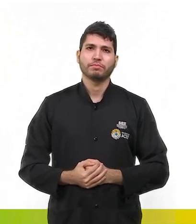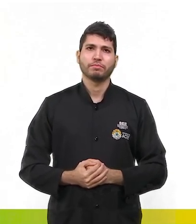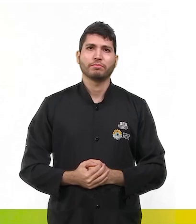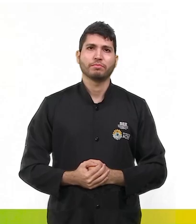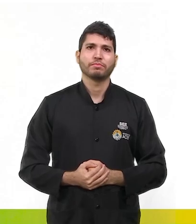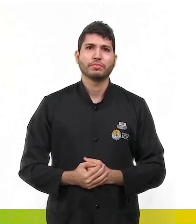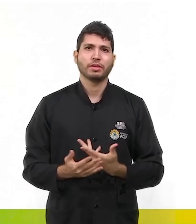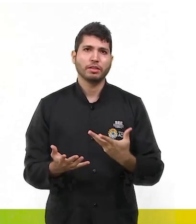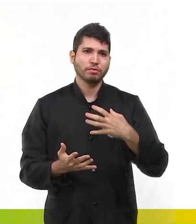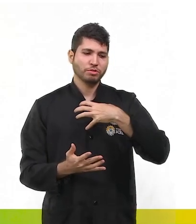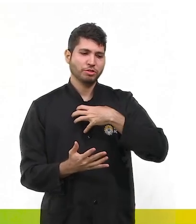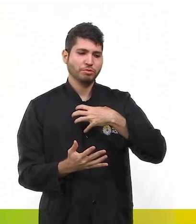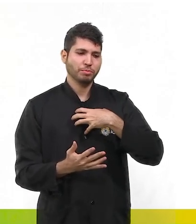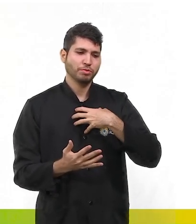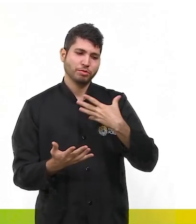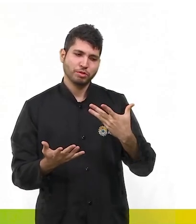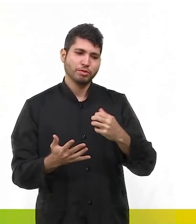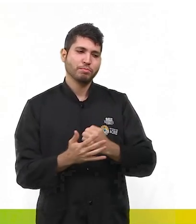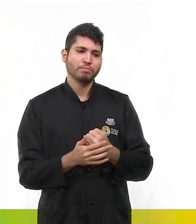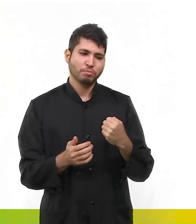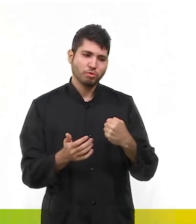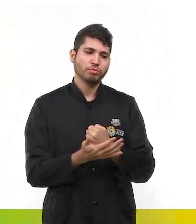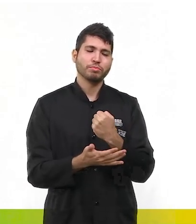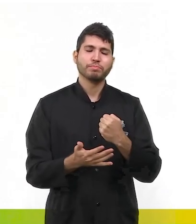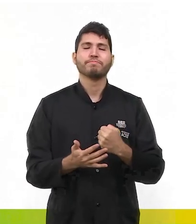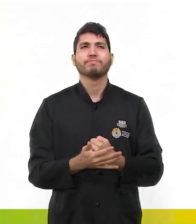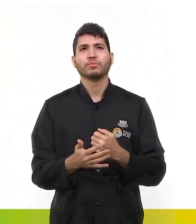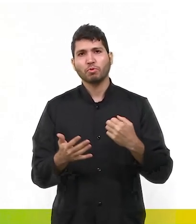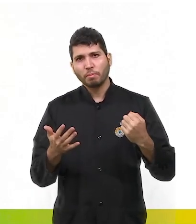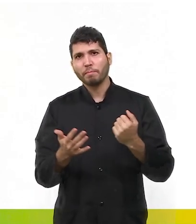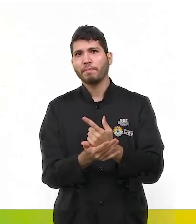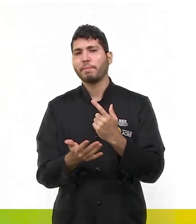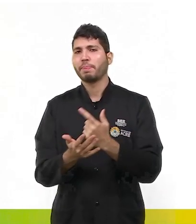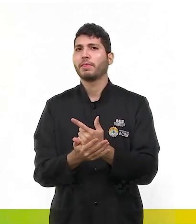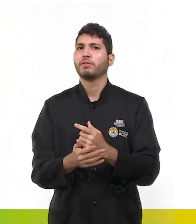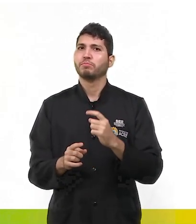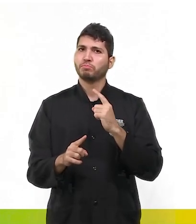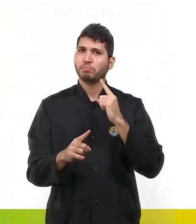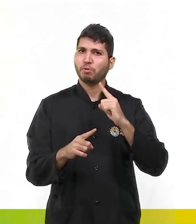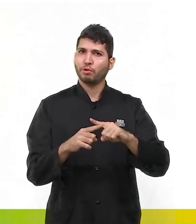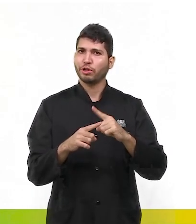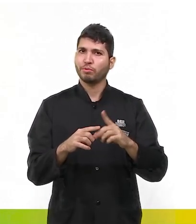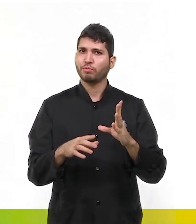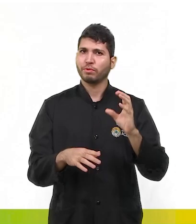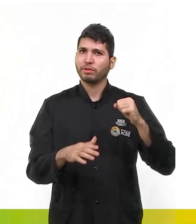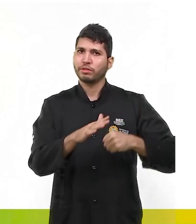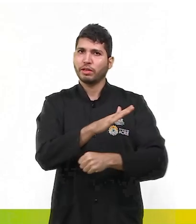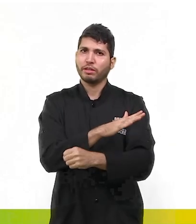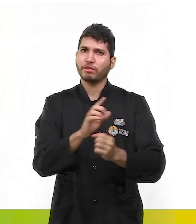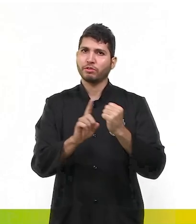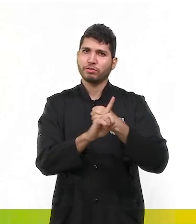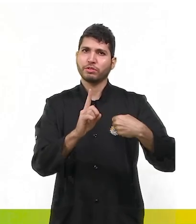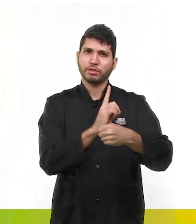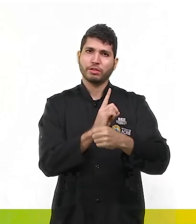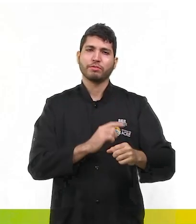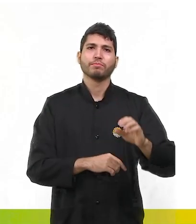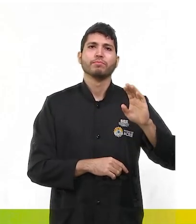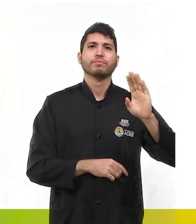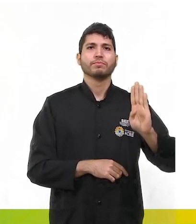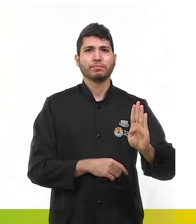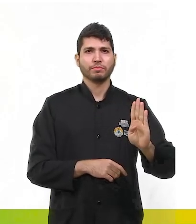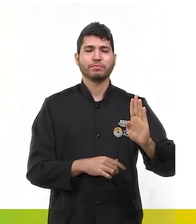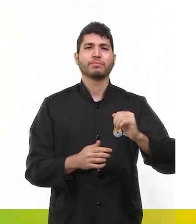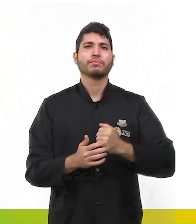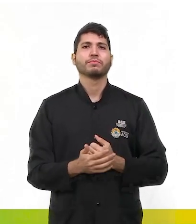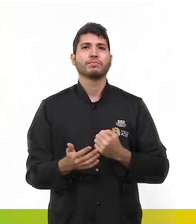pertencimento dentro daquela sociedade. Logo, a alternativa A está incorreta. Vamos para a alternativa B. O consumismo